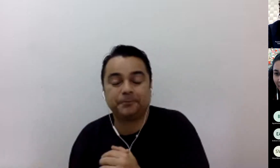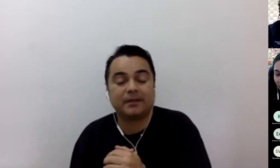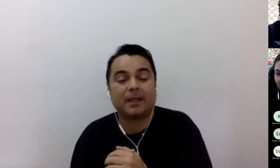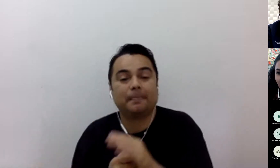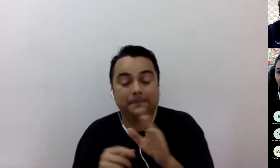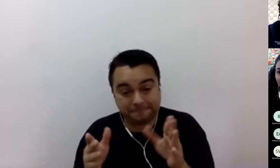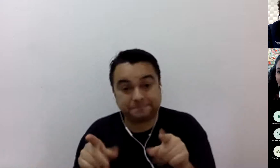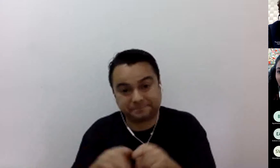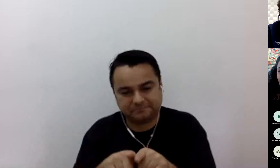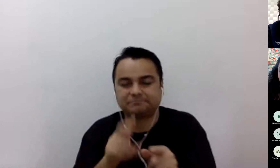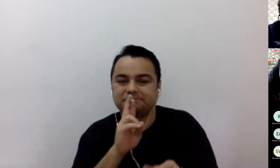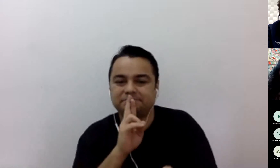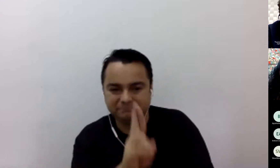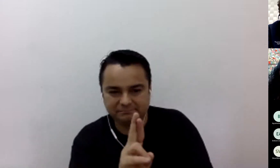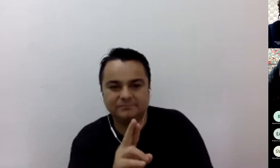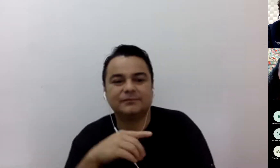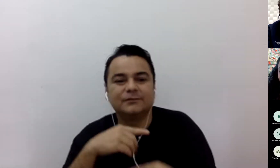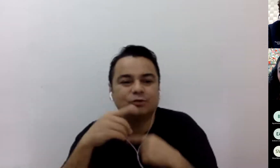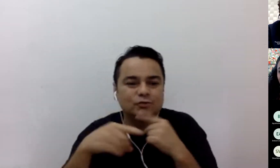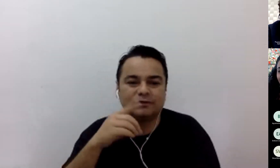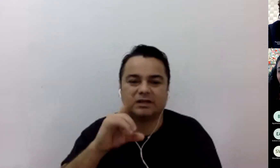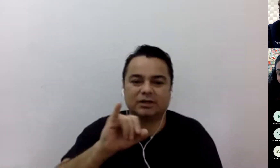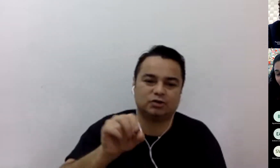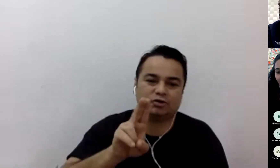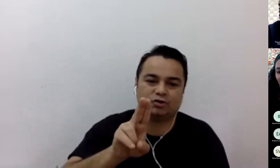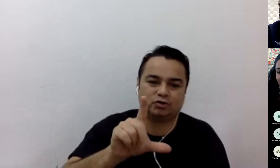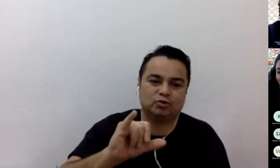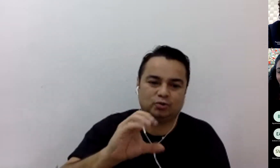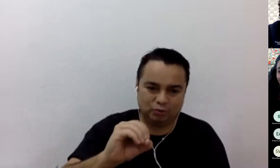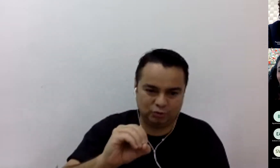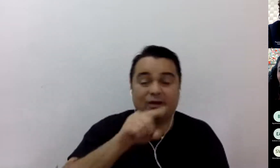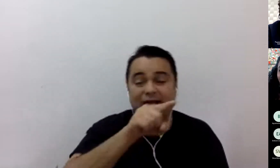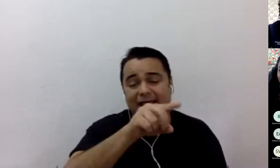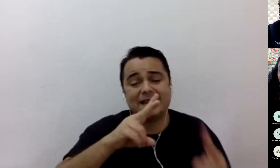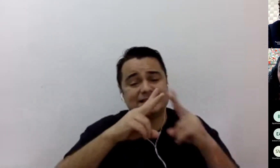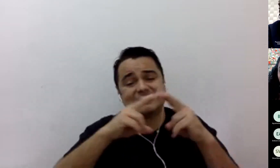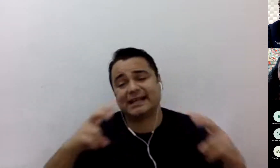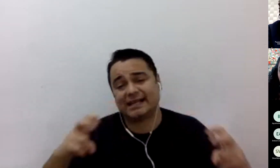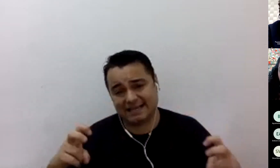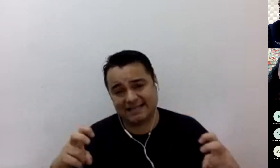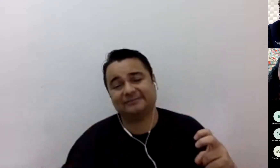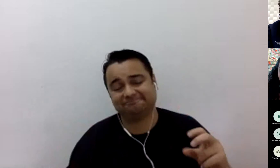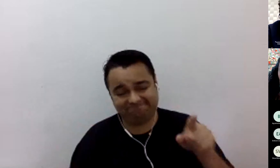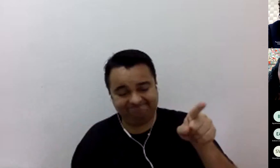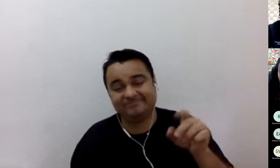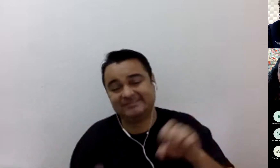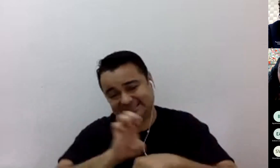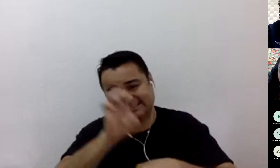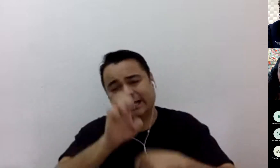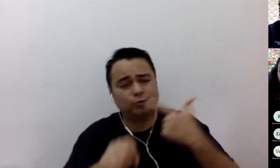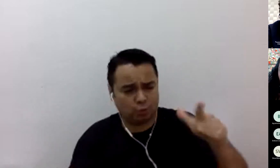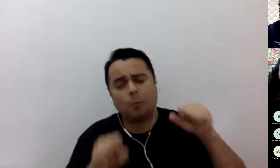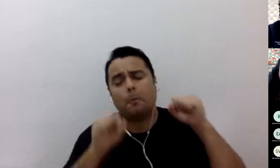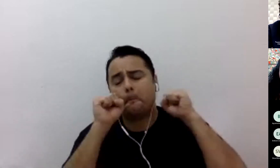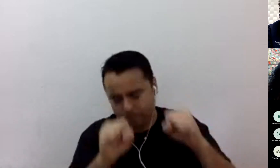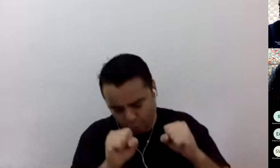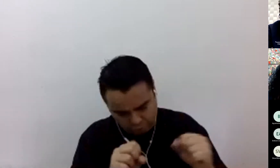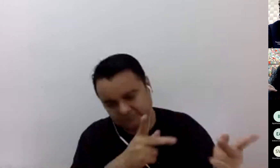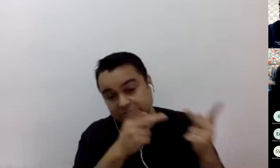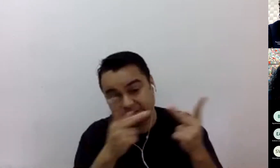até respondendo aqui a dúvida do Júlio, né, que o Júlio é de Santa Catarina e se pode ir também. Pode ir, só